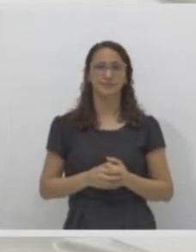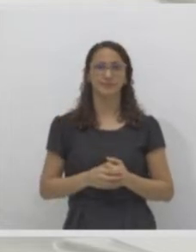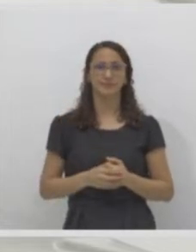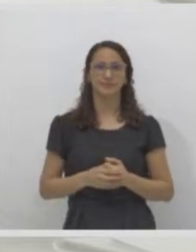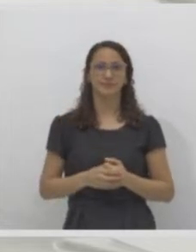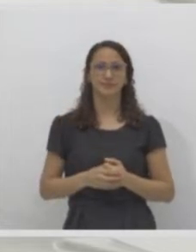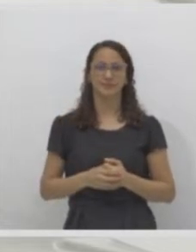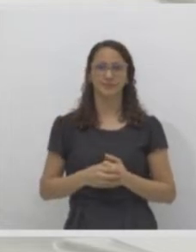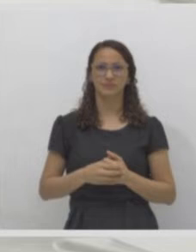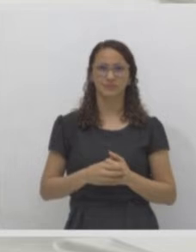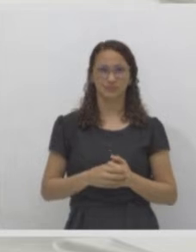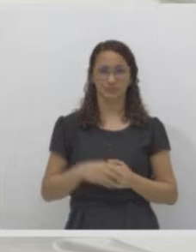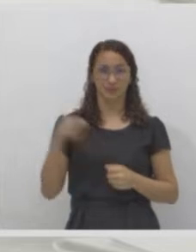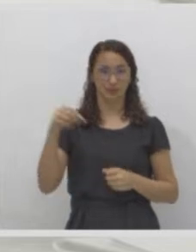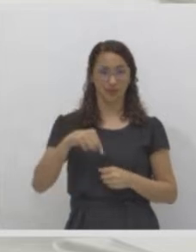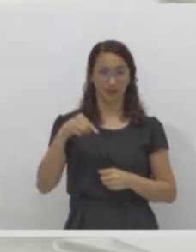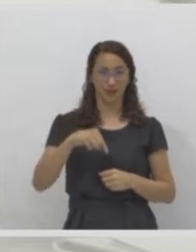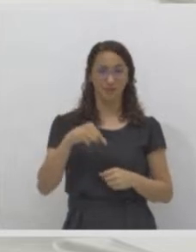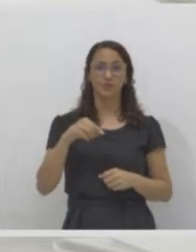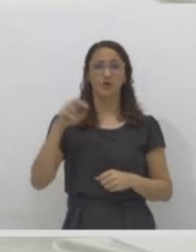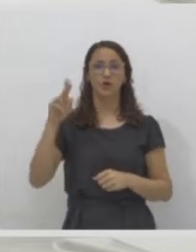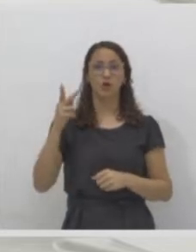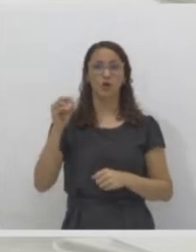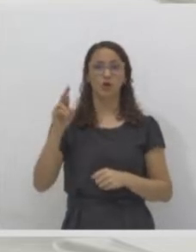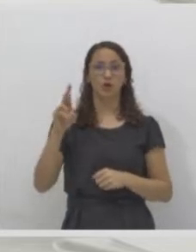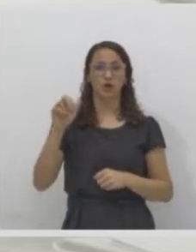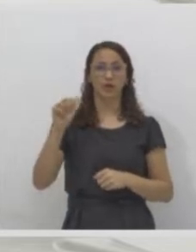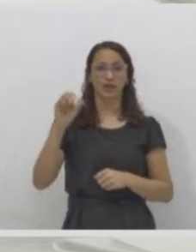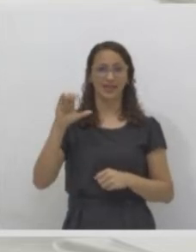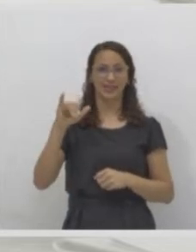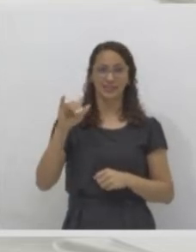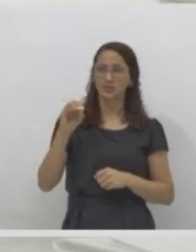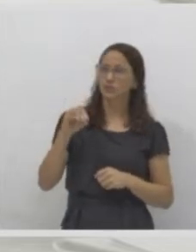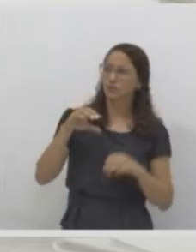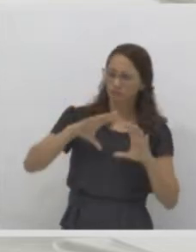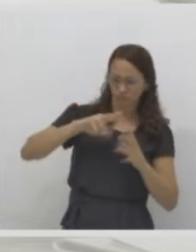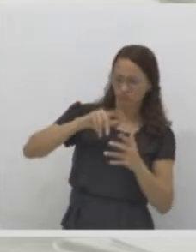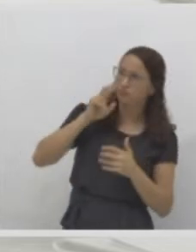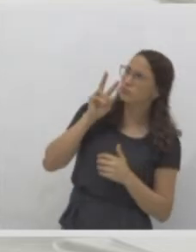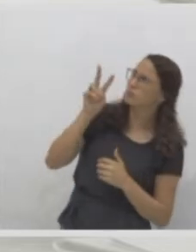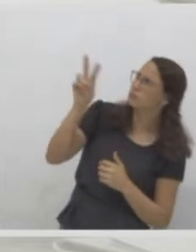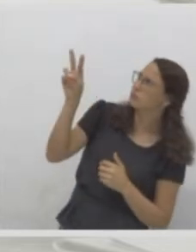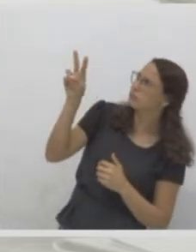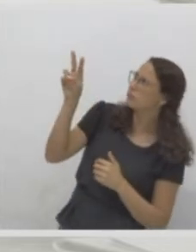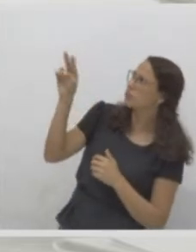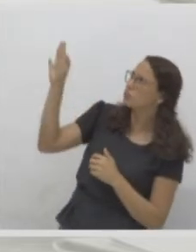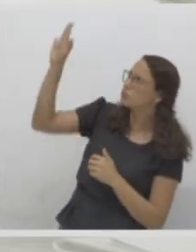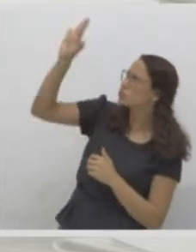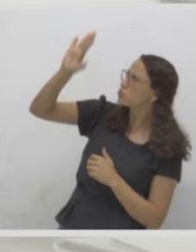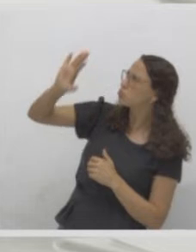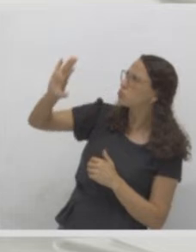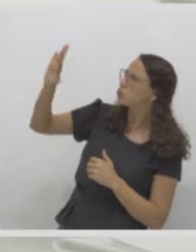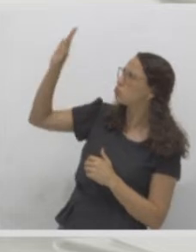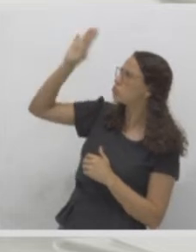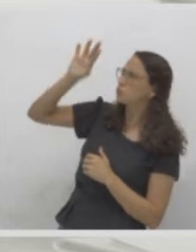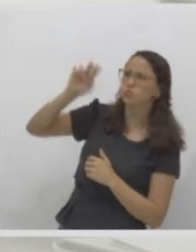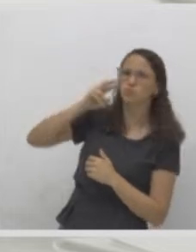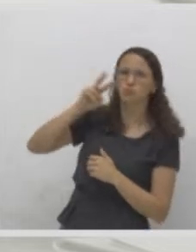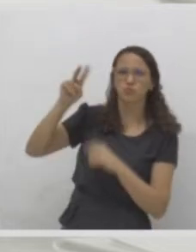o Horácio daqui da Terra pudesse ver toda a face iluminada da lua, esta deveria estar na fase de lua